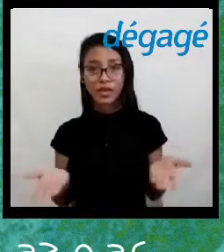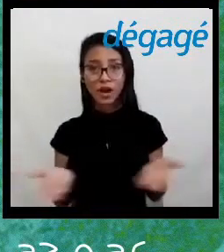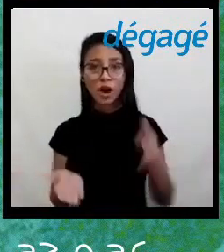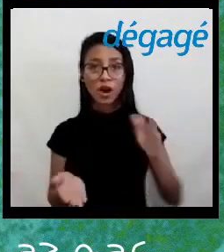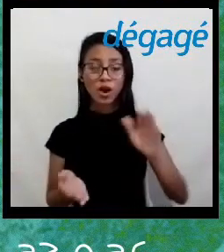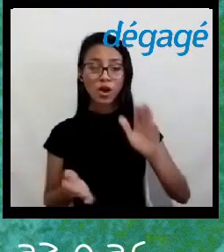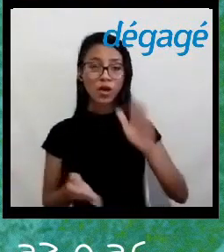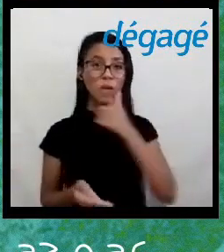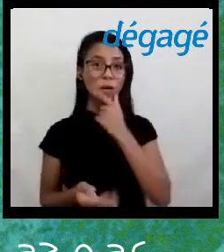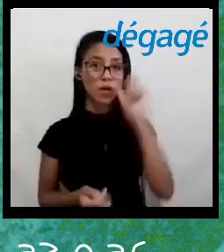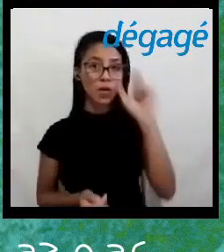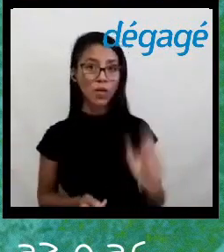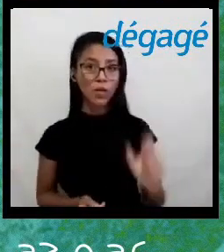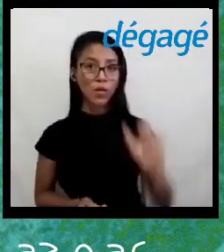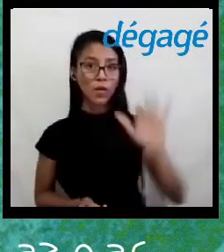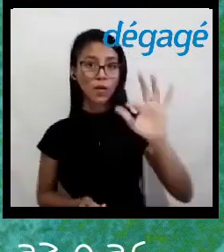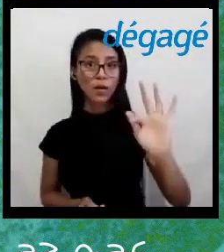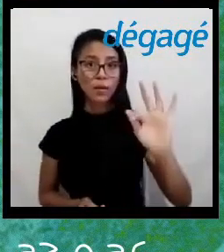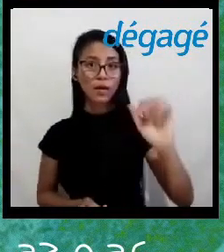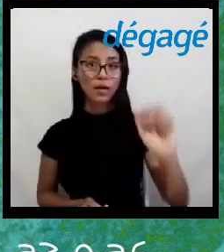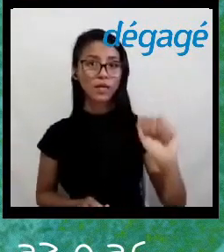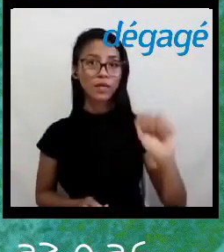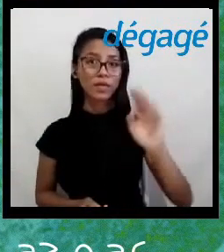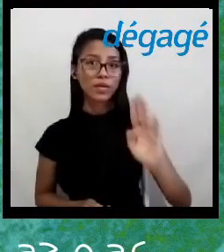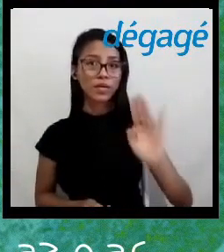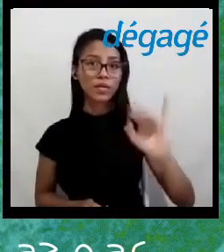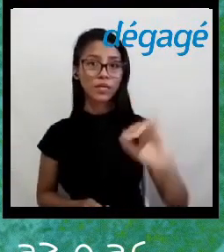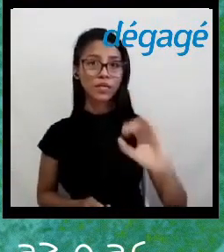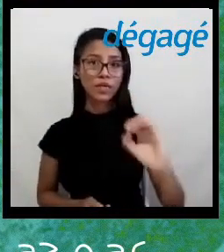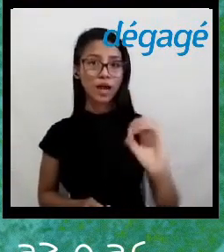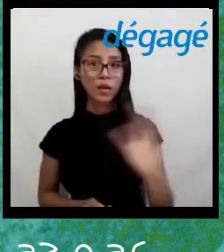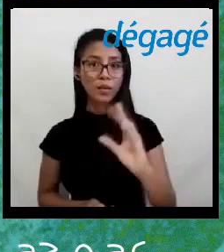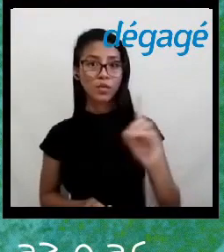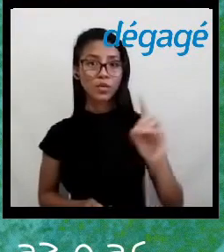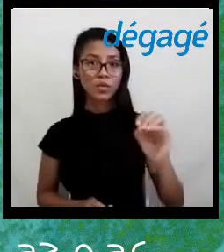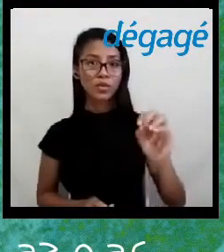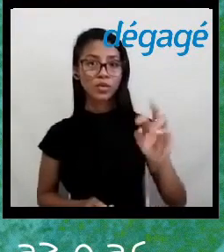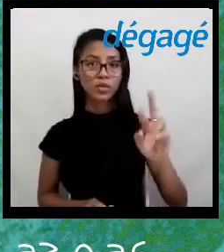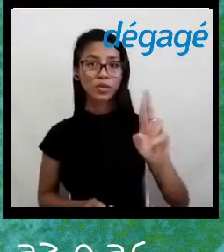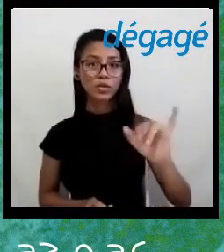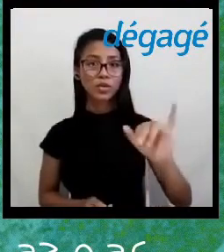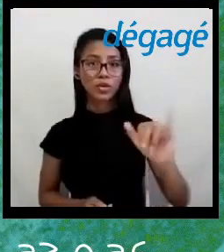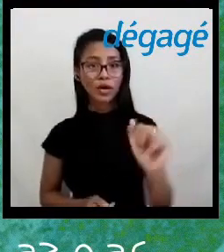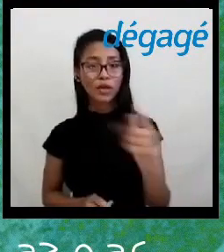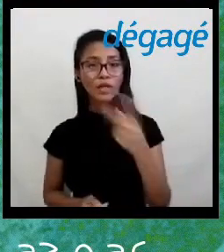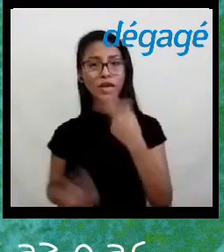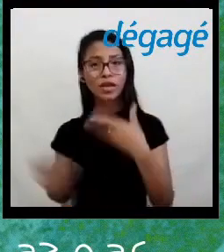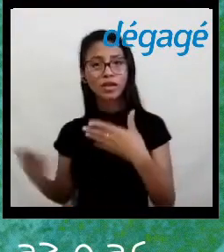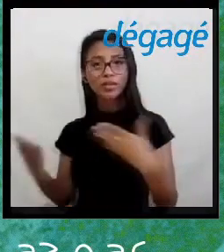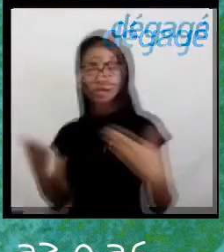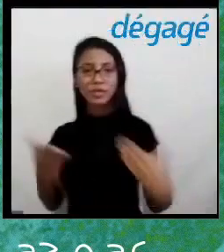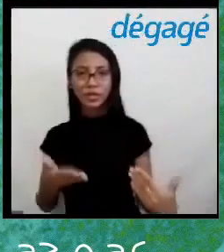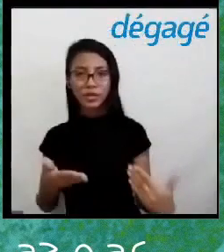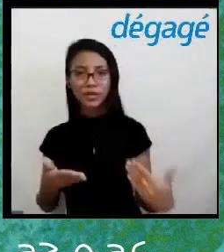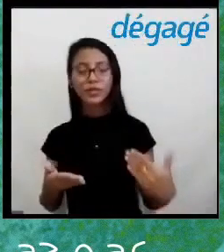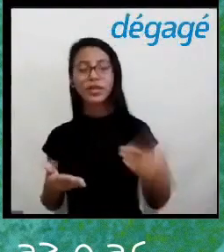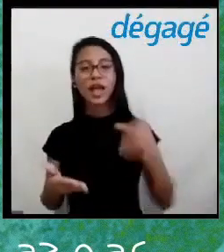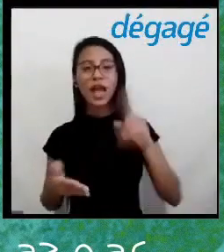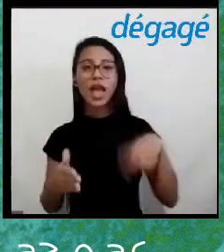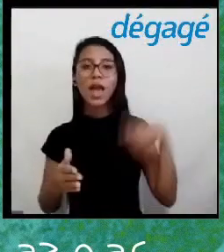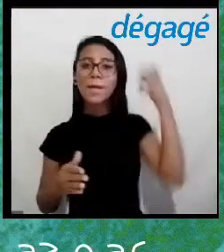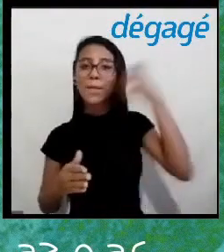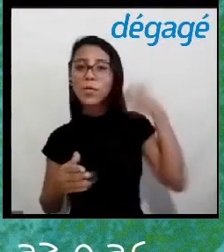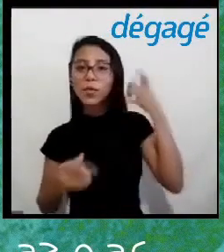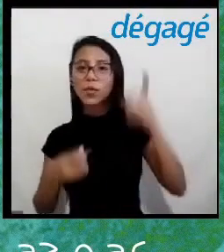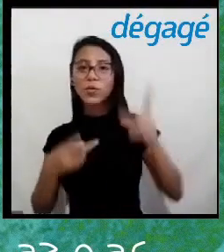Dória para fazer a fala dele, né, para contar da sua experiência. Fábio Dória é músico, professor e